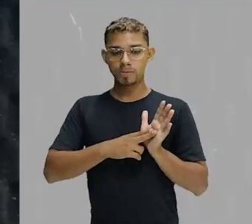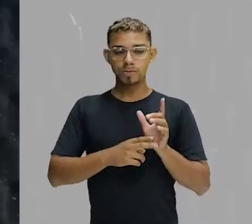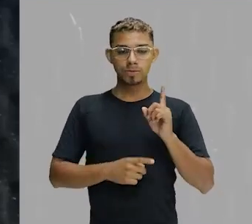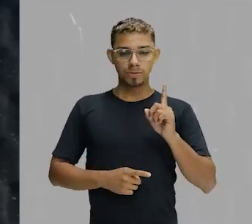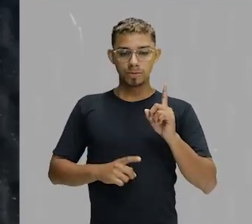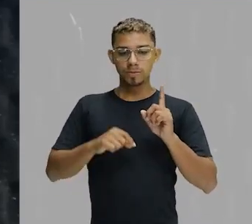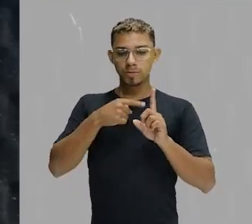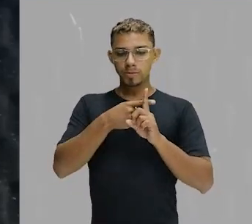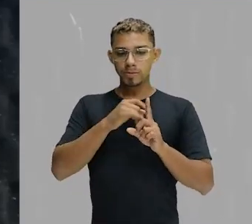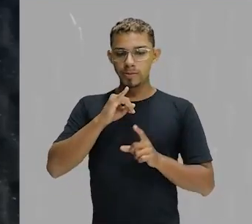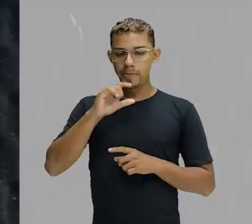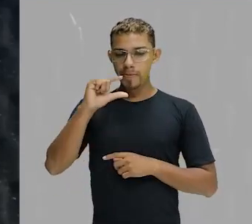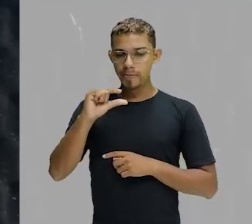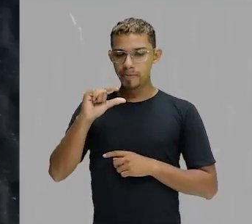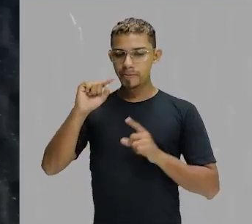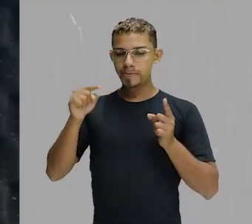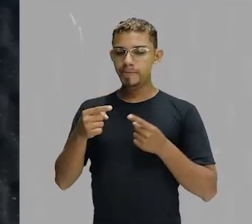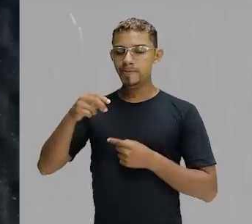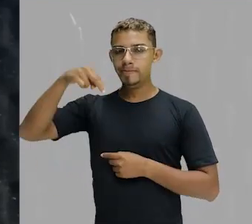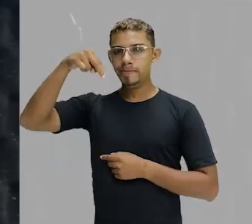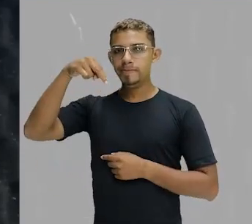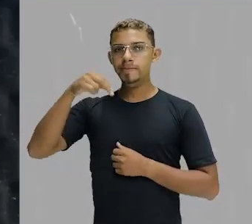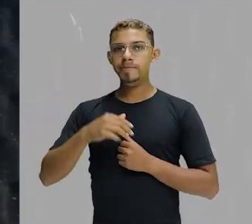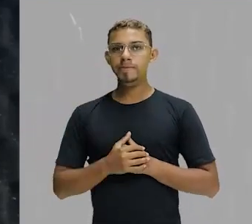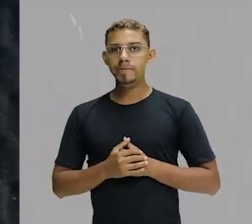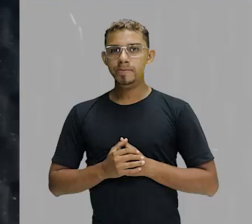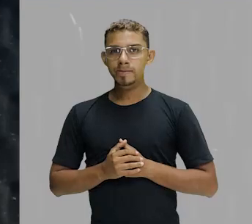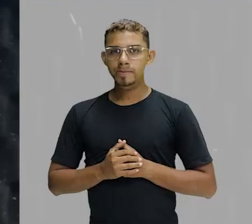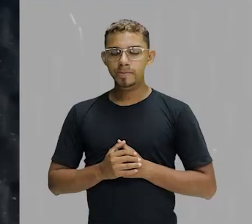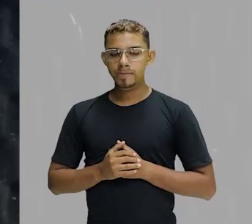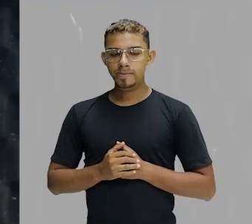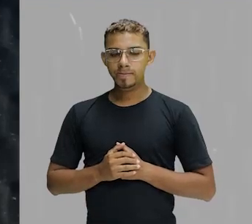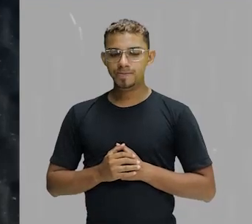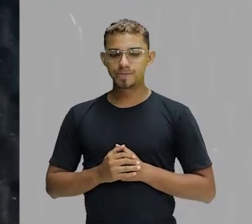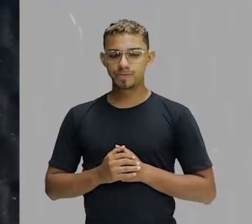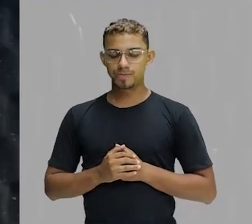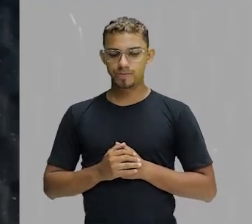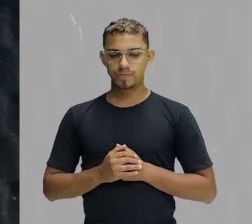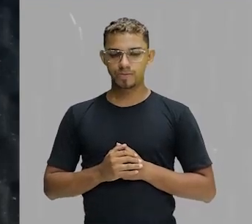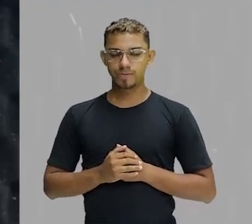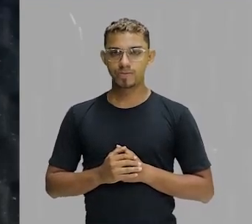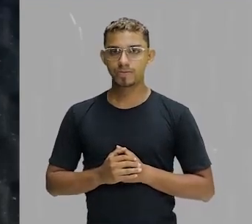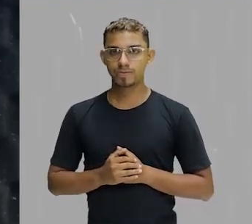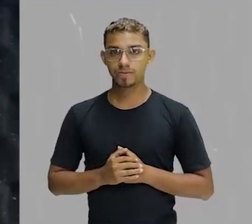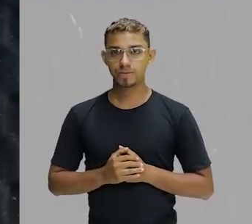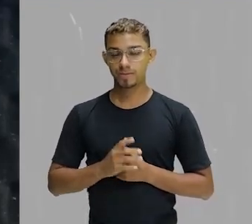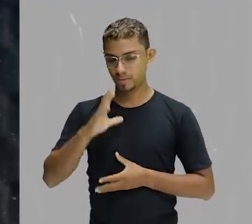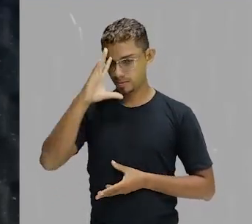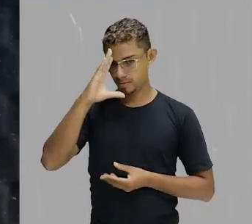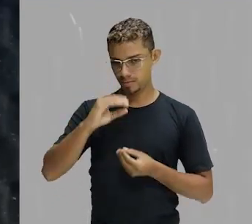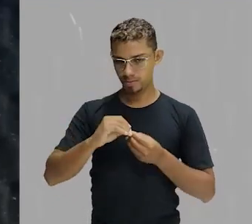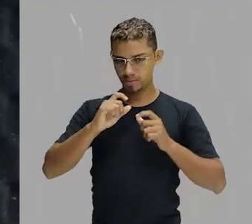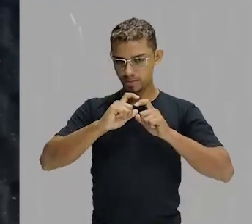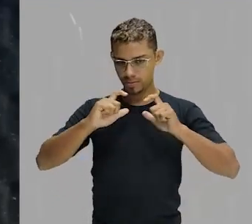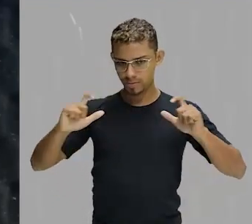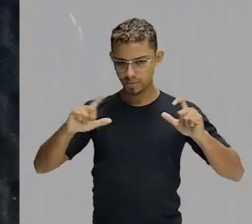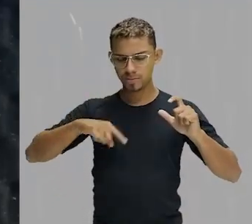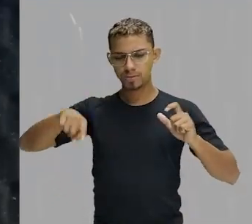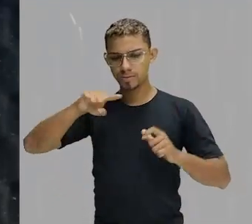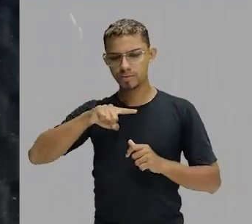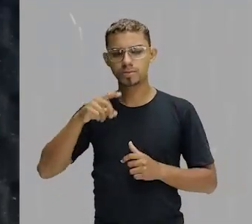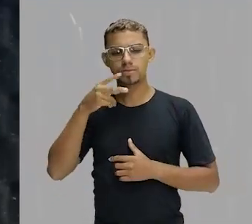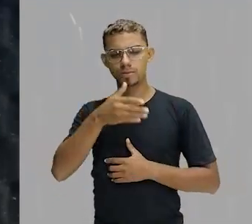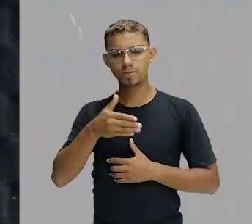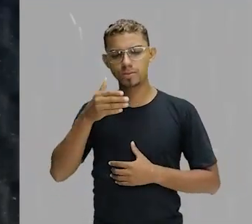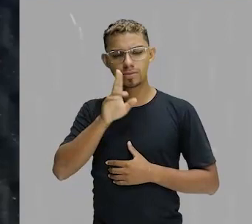a 1 mais I minúsculo, tudo isso elevado ao tempo nzinho. Tá bom, gente? Guarda essa formulazinha, porque todas as vezes você